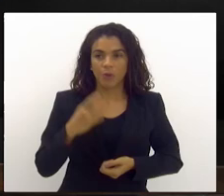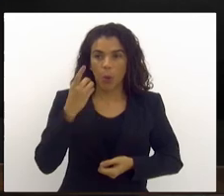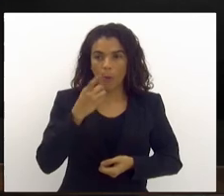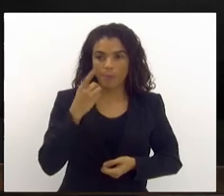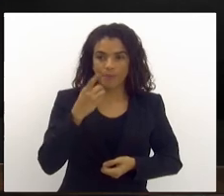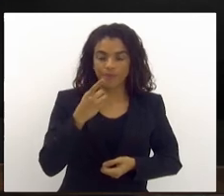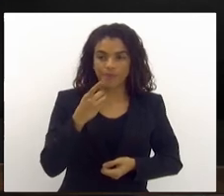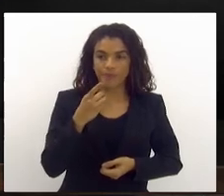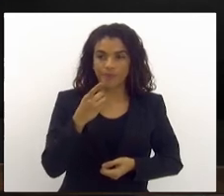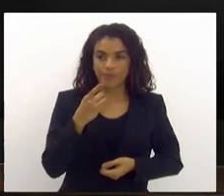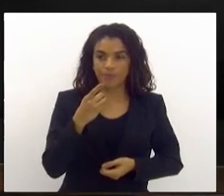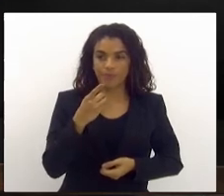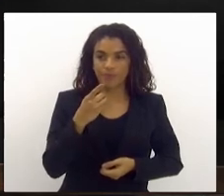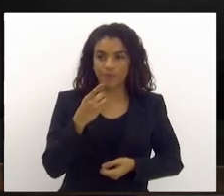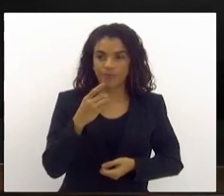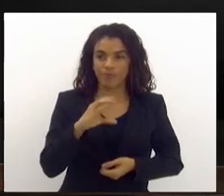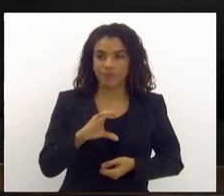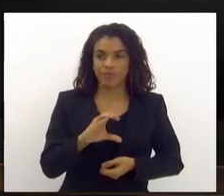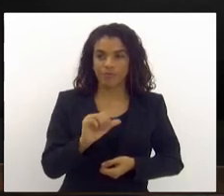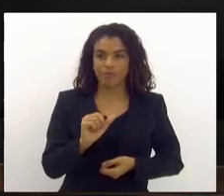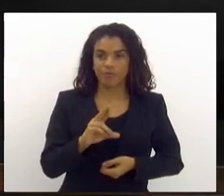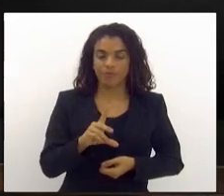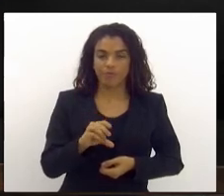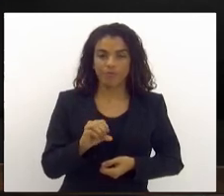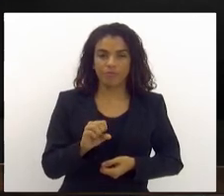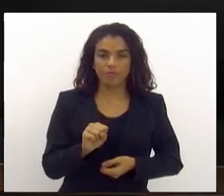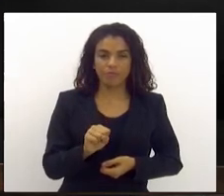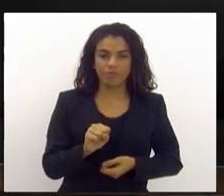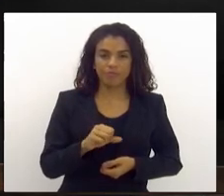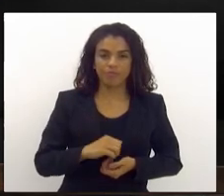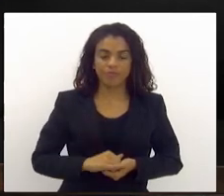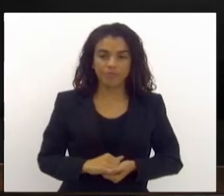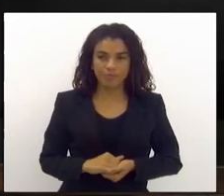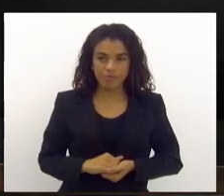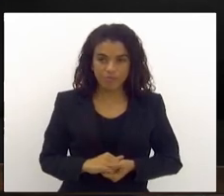Deputado Carlos Macedo.